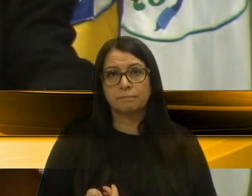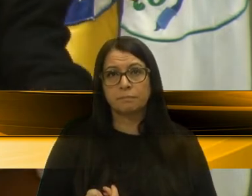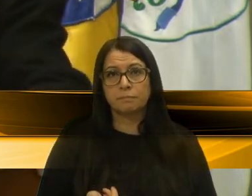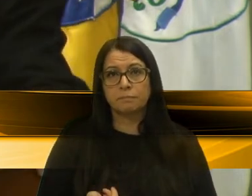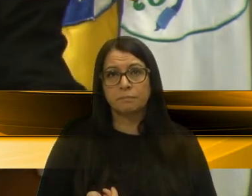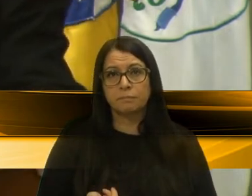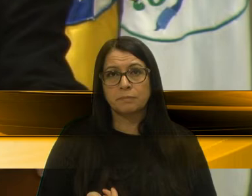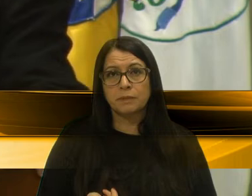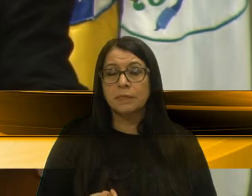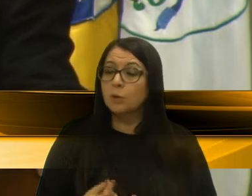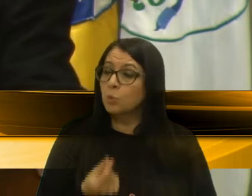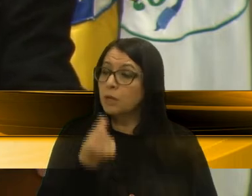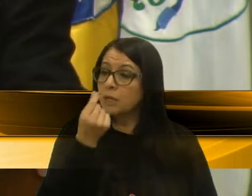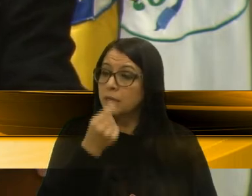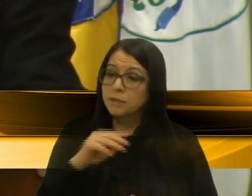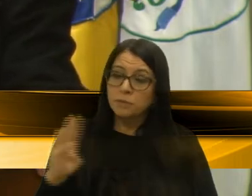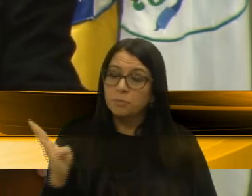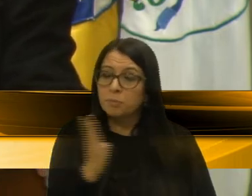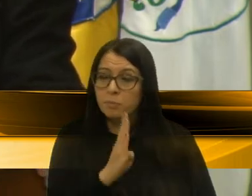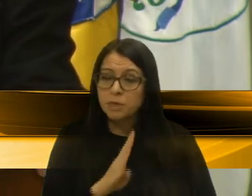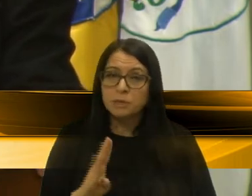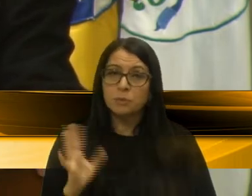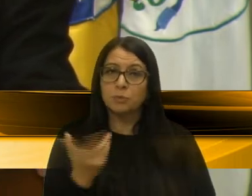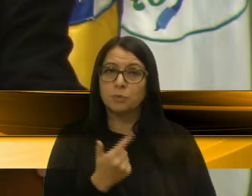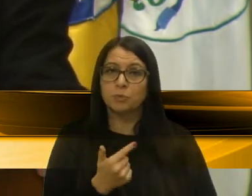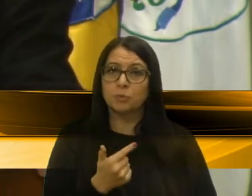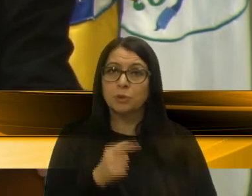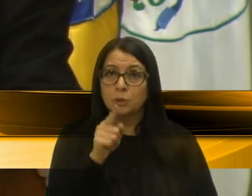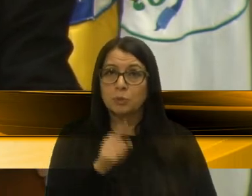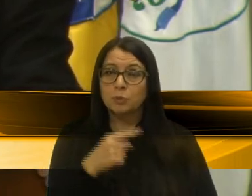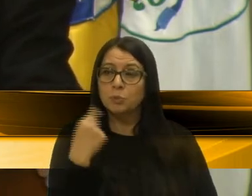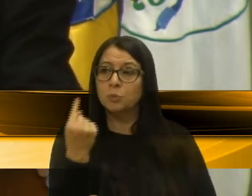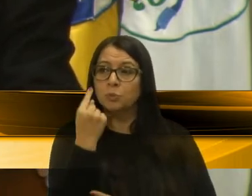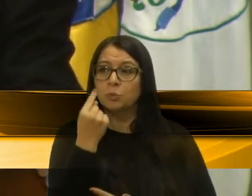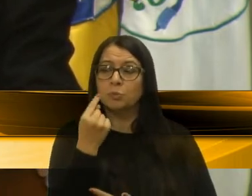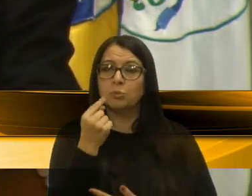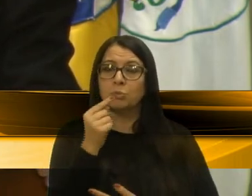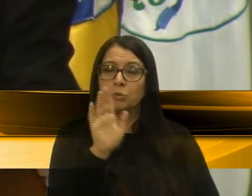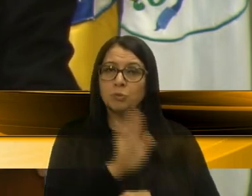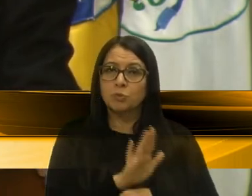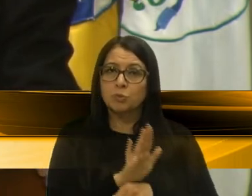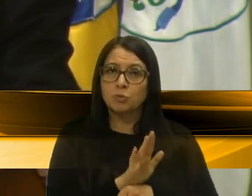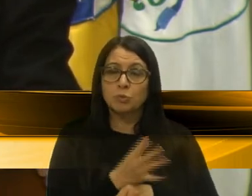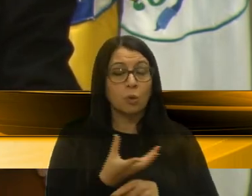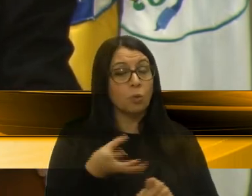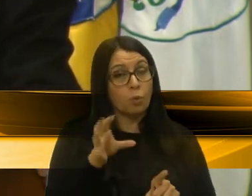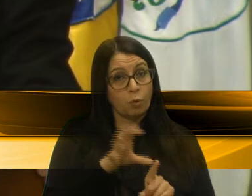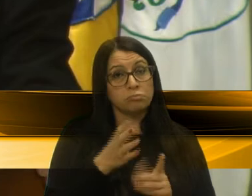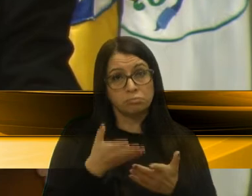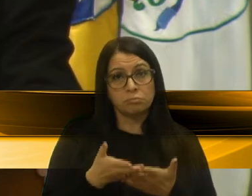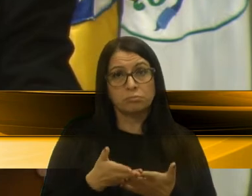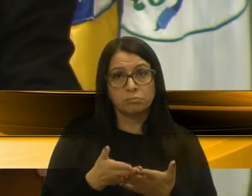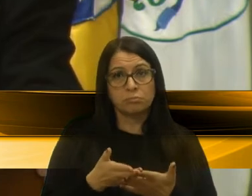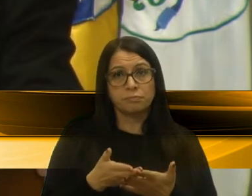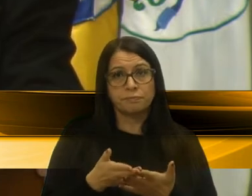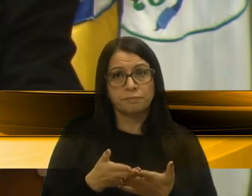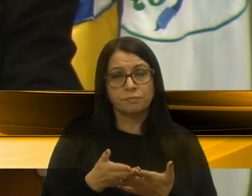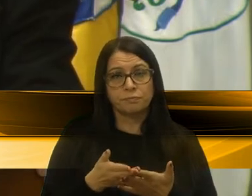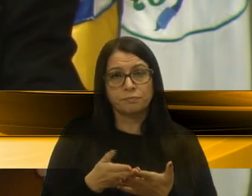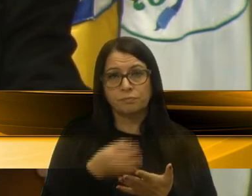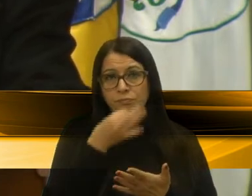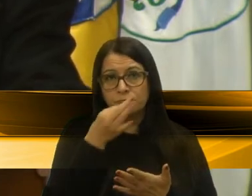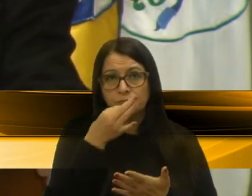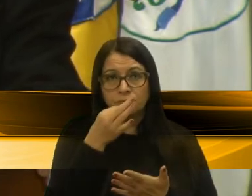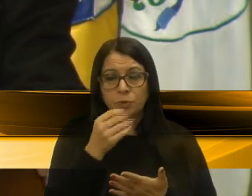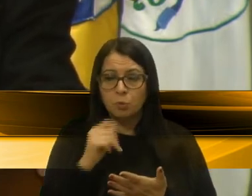apropriando da riqueza nacional unicamente em seu benefício, contrariamente, então, à opinião